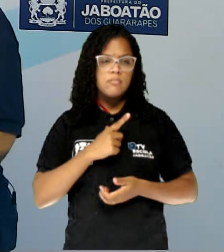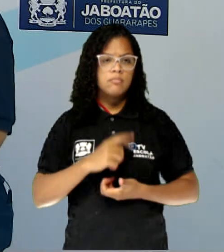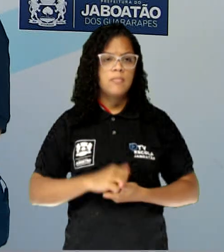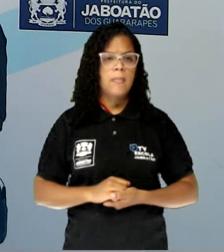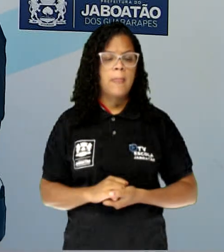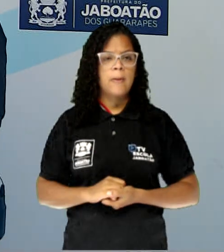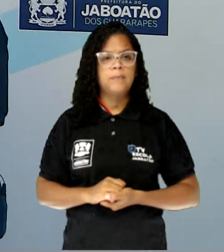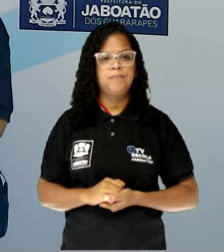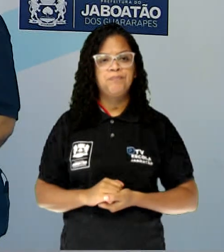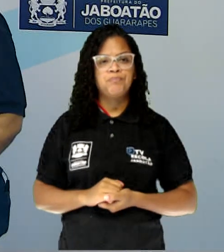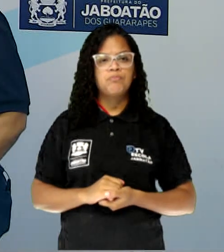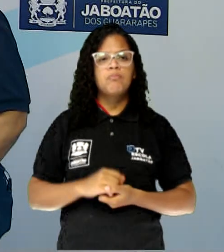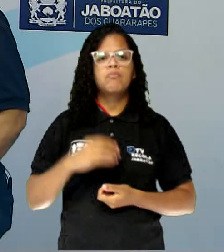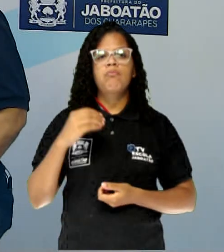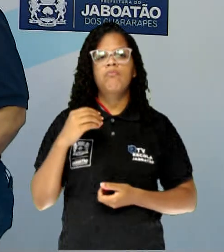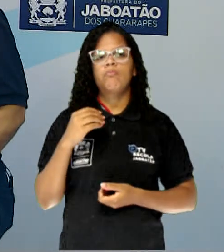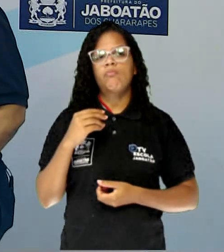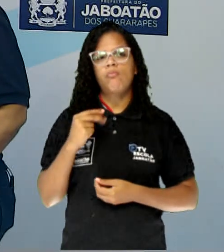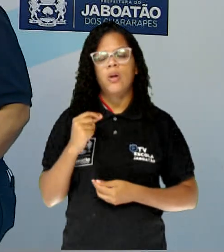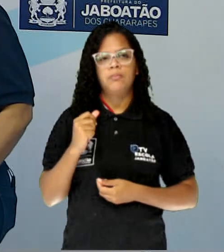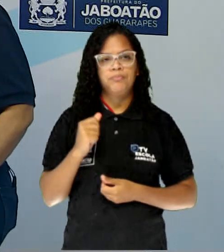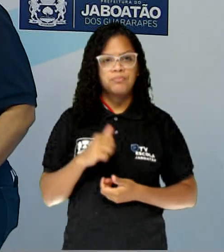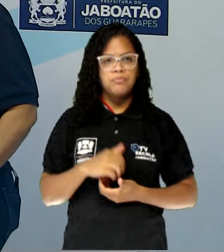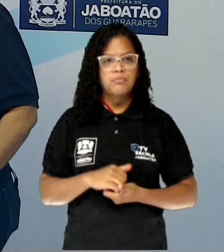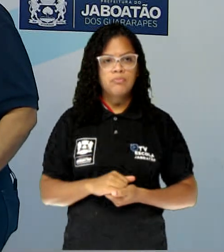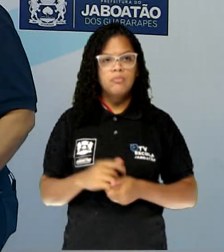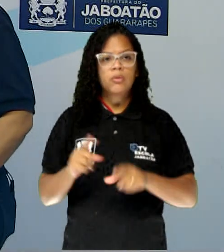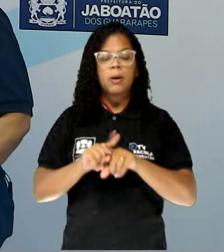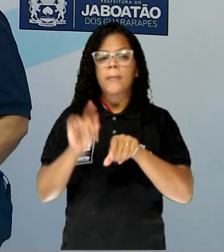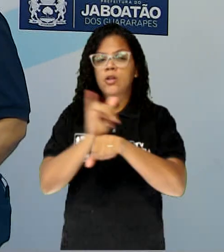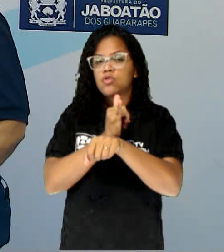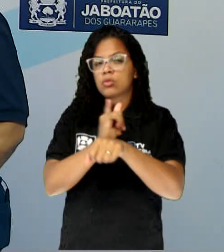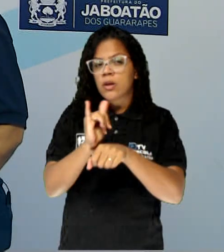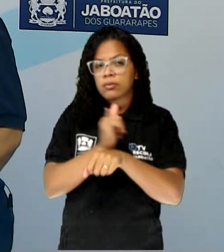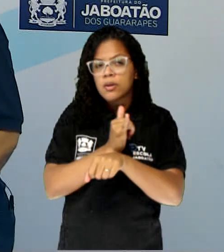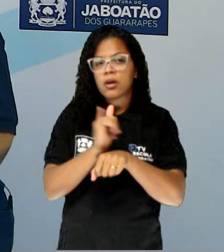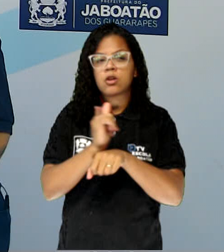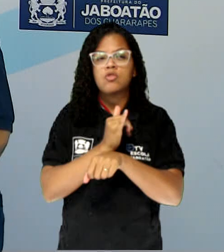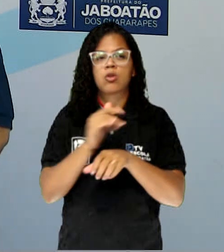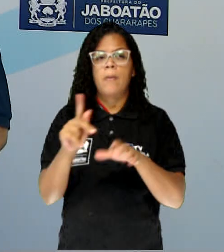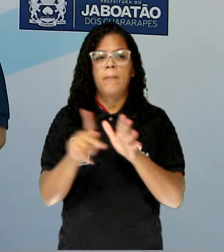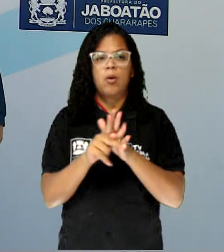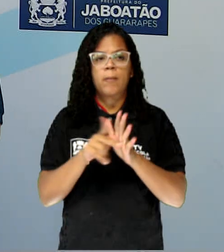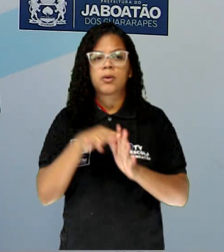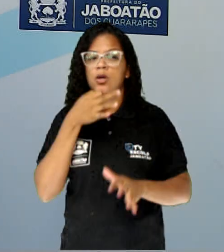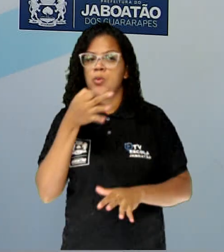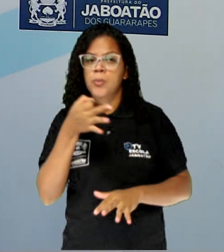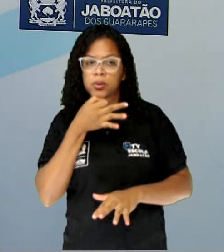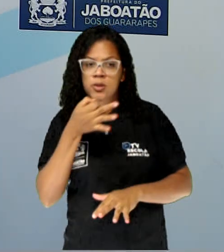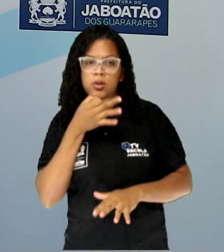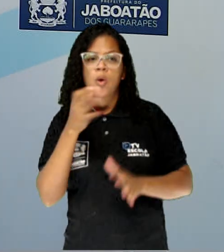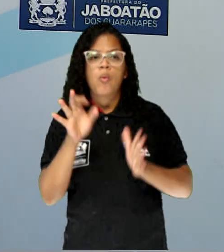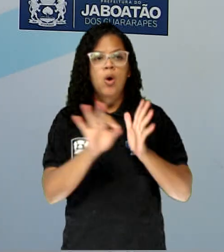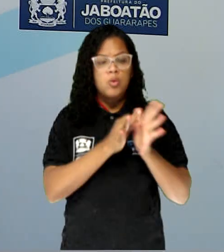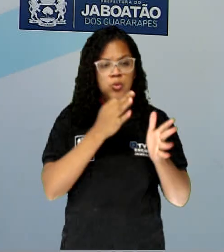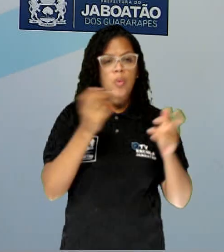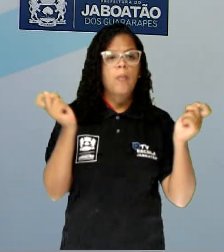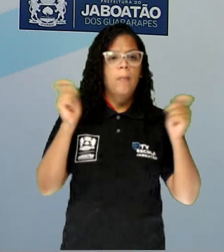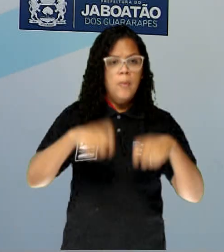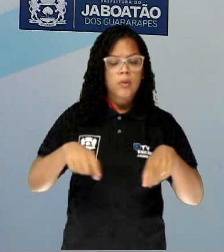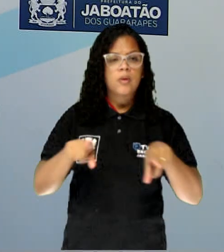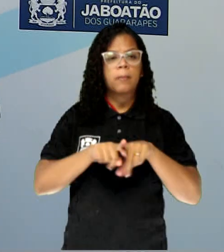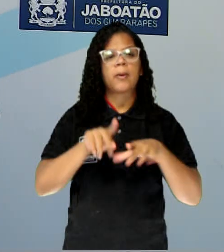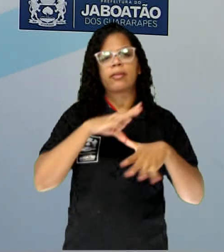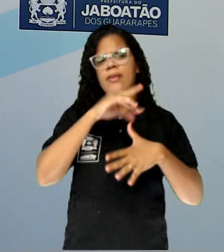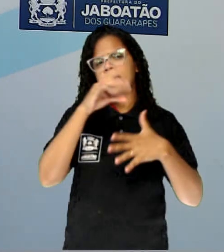A estratégia de argumentação. Nesse caso, o autor ele pode detalhar as experiências que ele causou desconforto